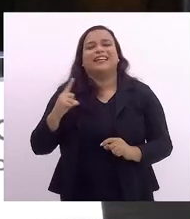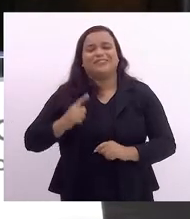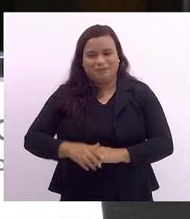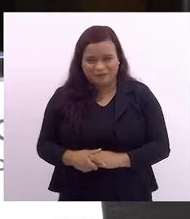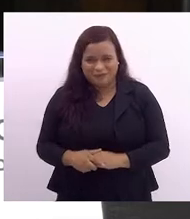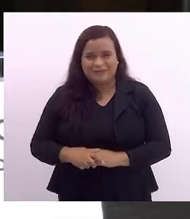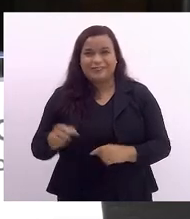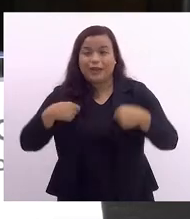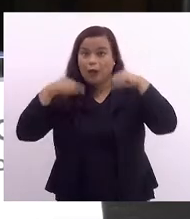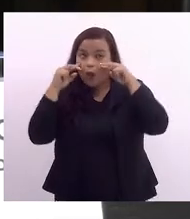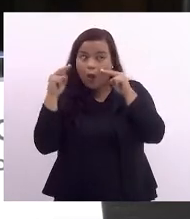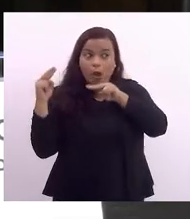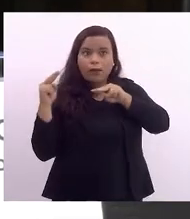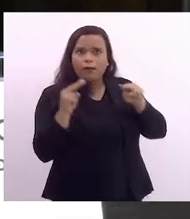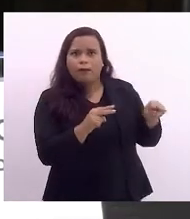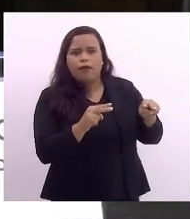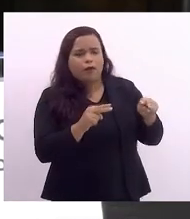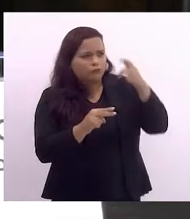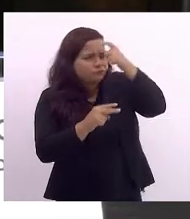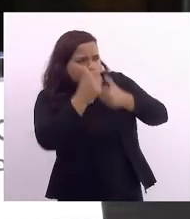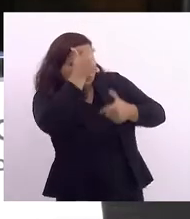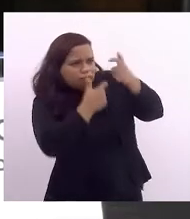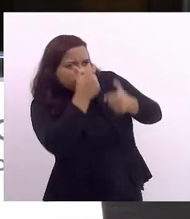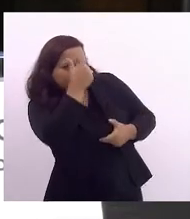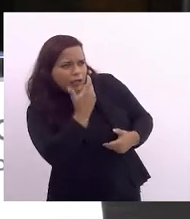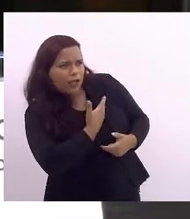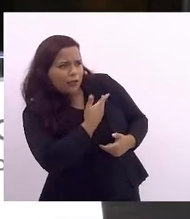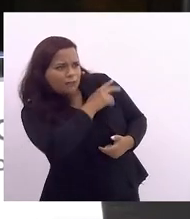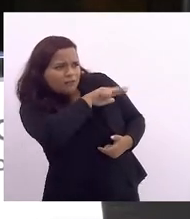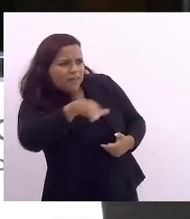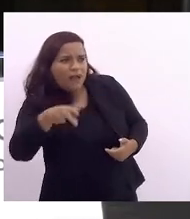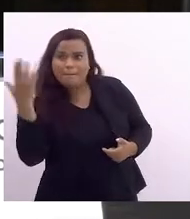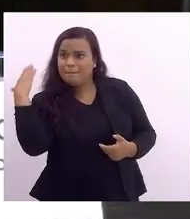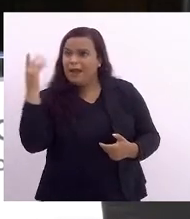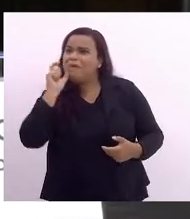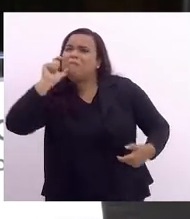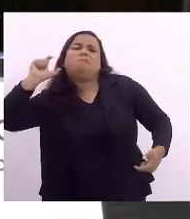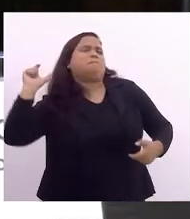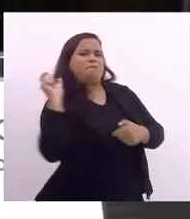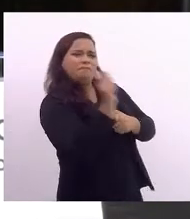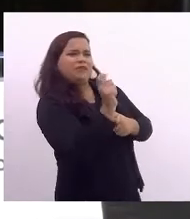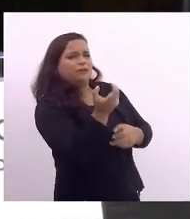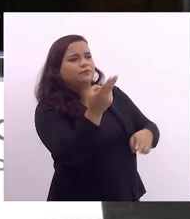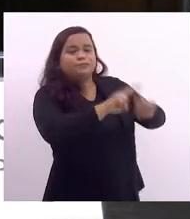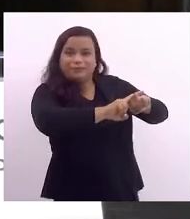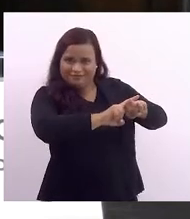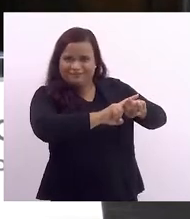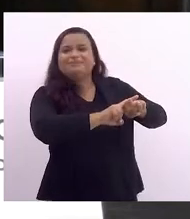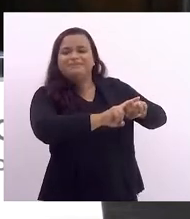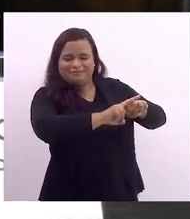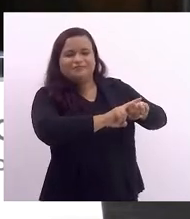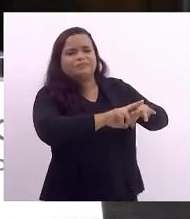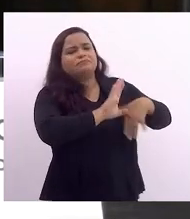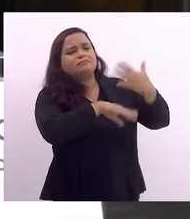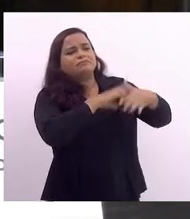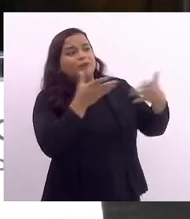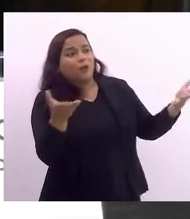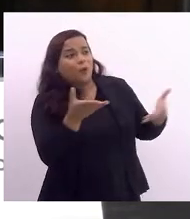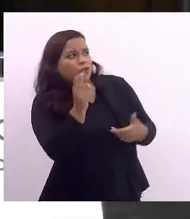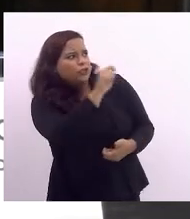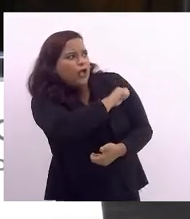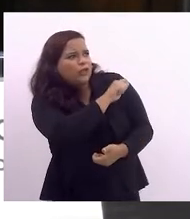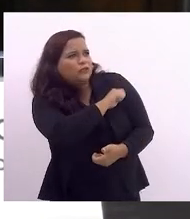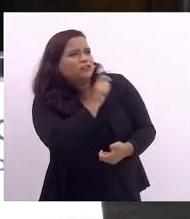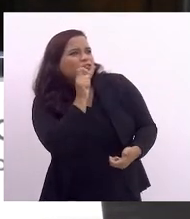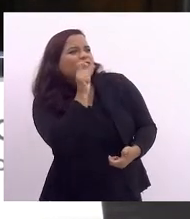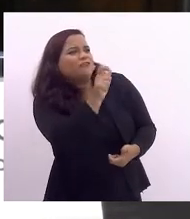no rosto dos meus companheiros, que um dia também foram chamados de presidiários, e hoje os nossos alunos chamam